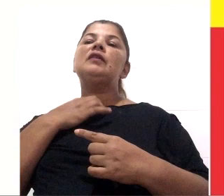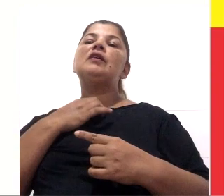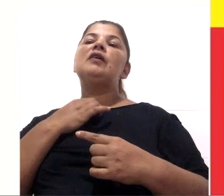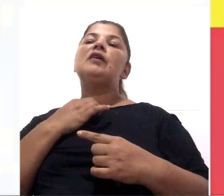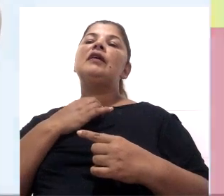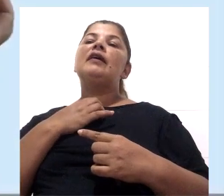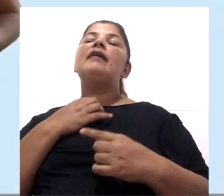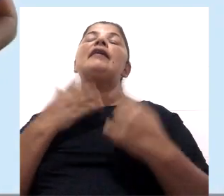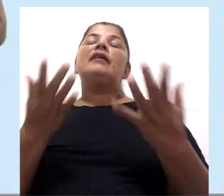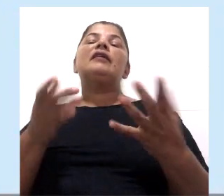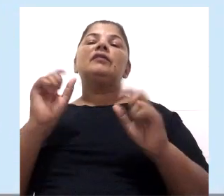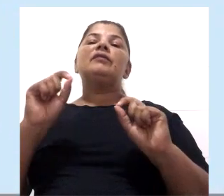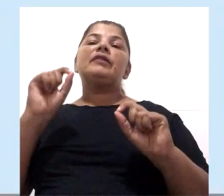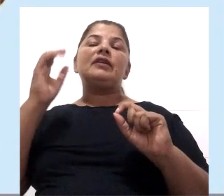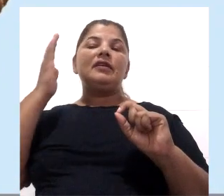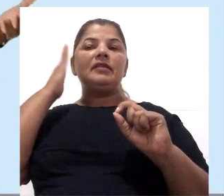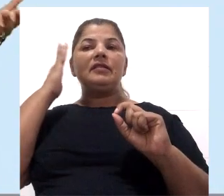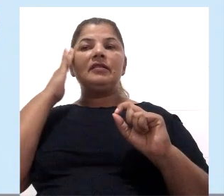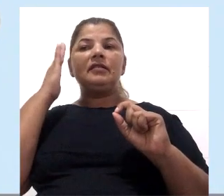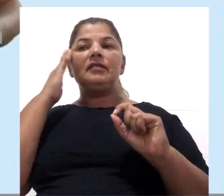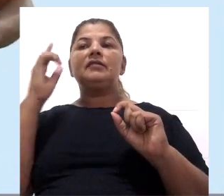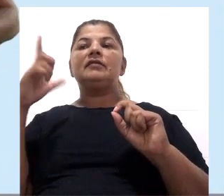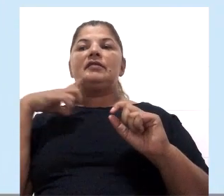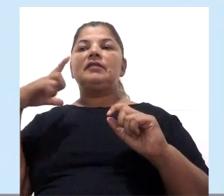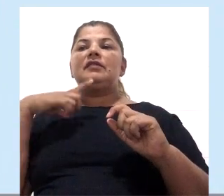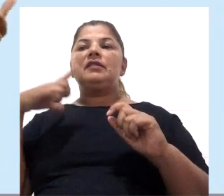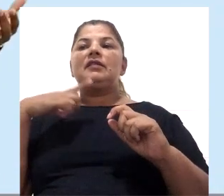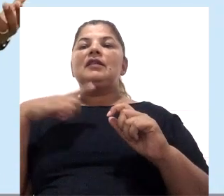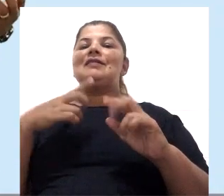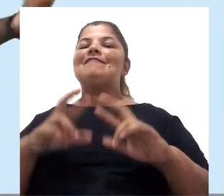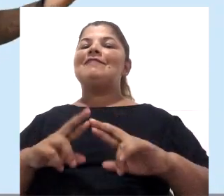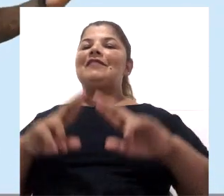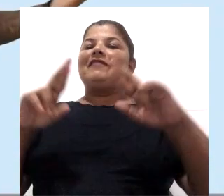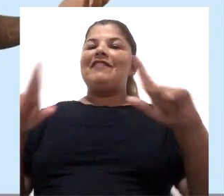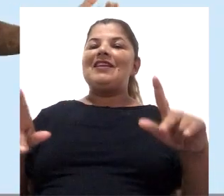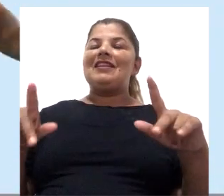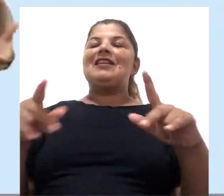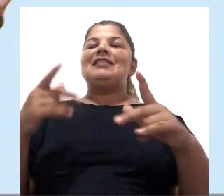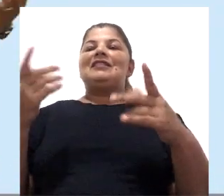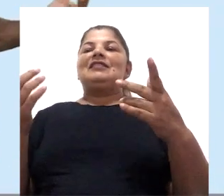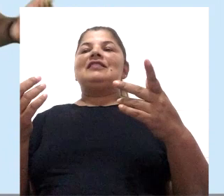agora, por favor. A gente está entendendo que existe aí, né,